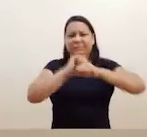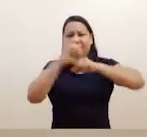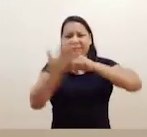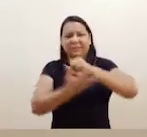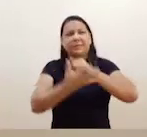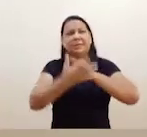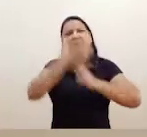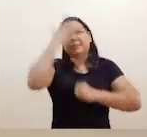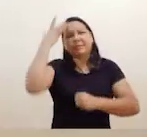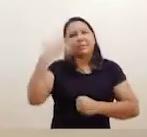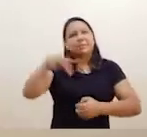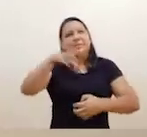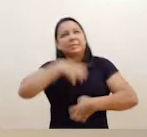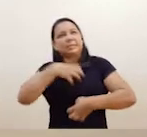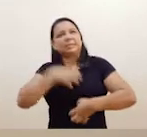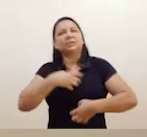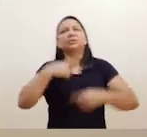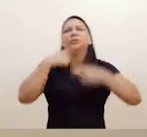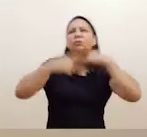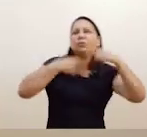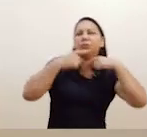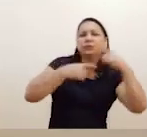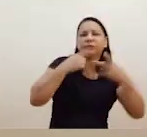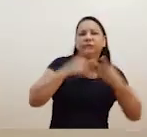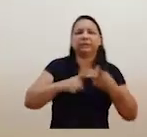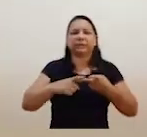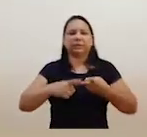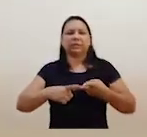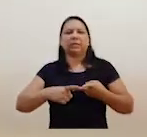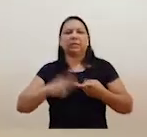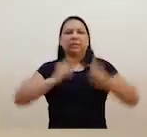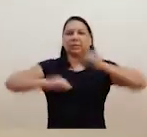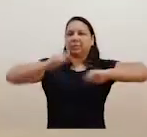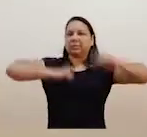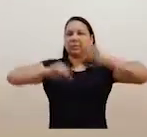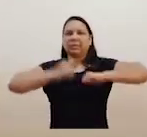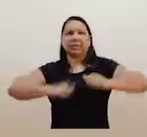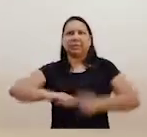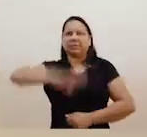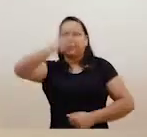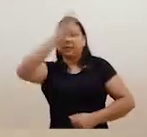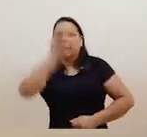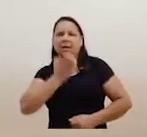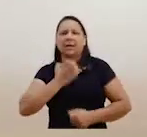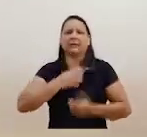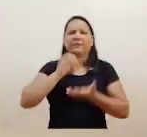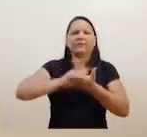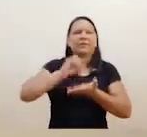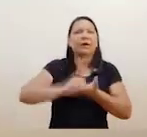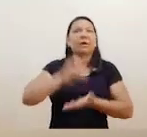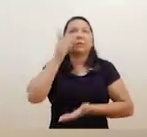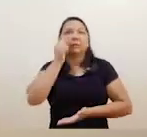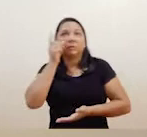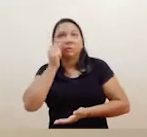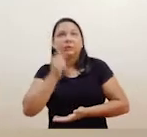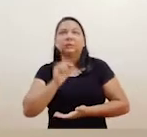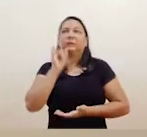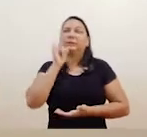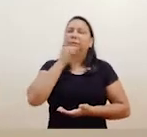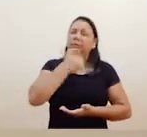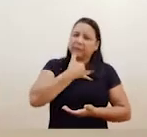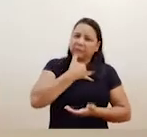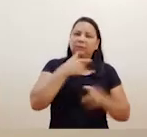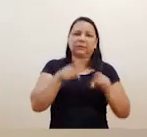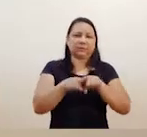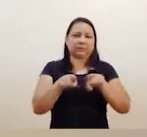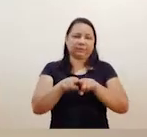dias de muita incerteza e chuva de informações têm trazido à tona sentimentos como ansiedade, irritabilidade, insônia e até